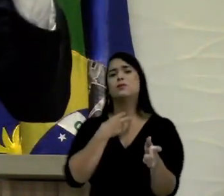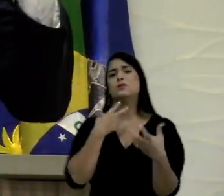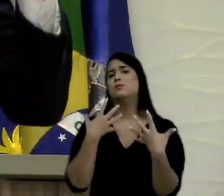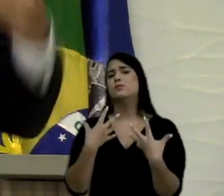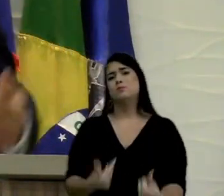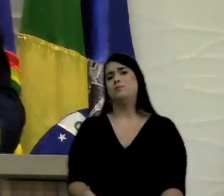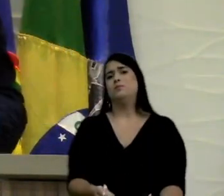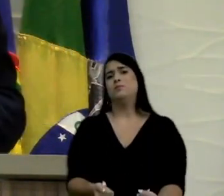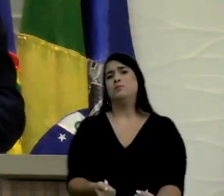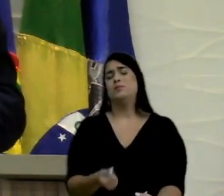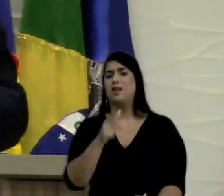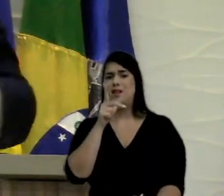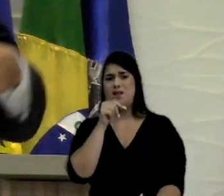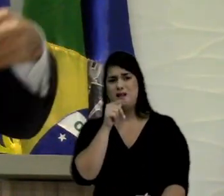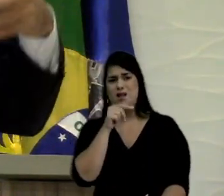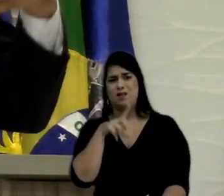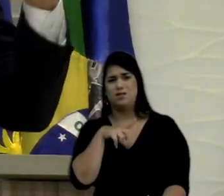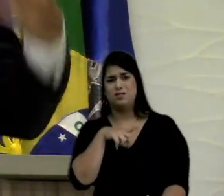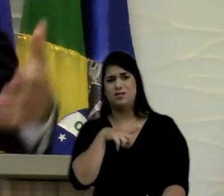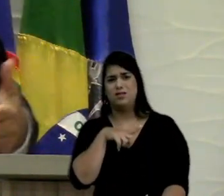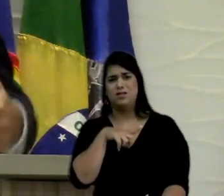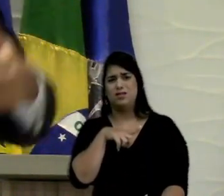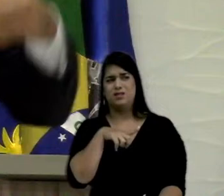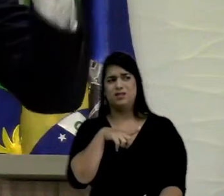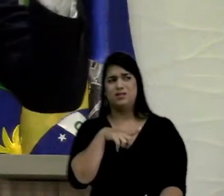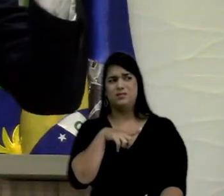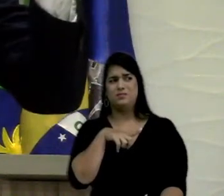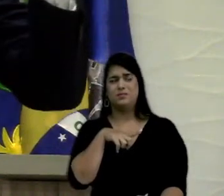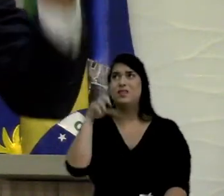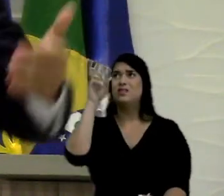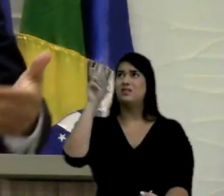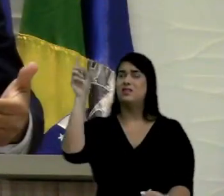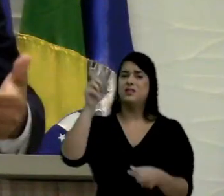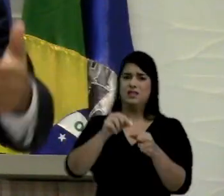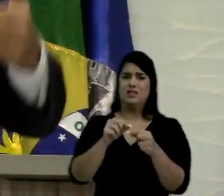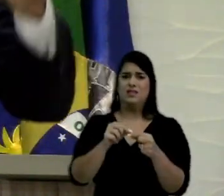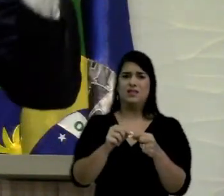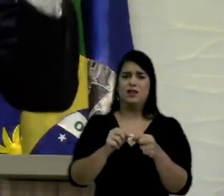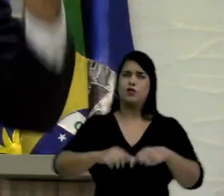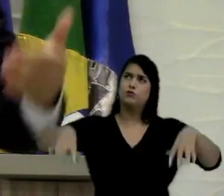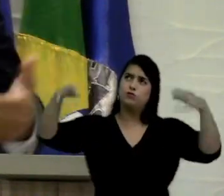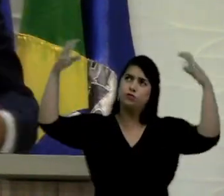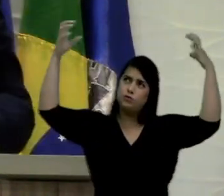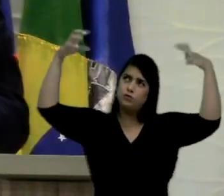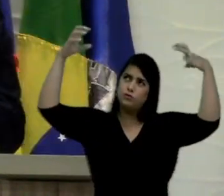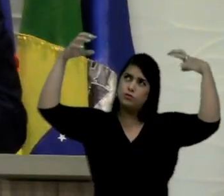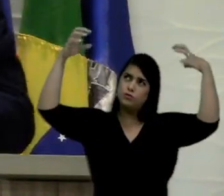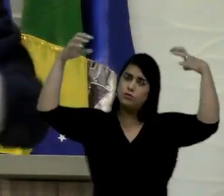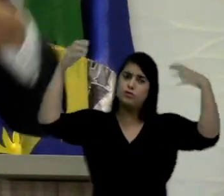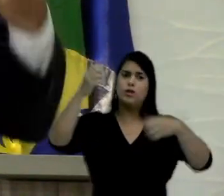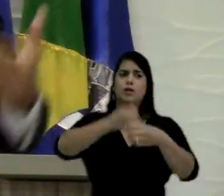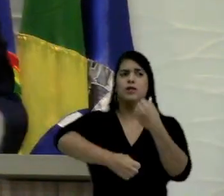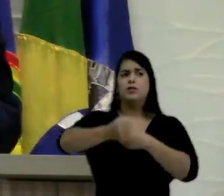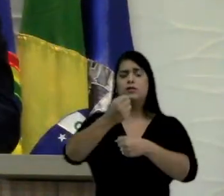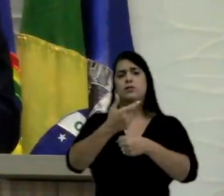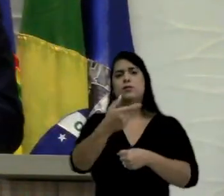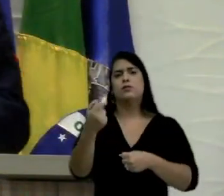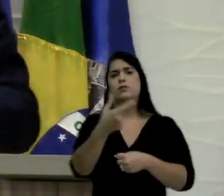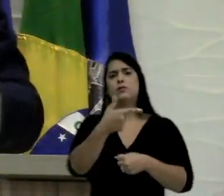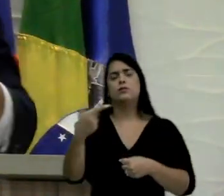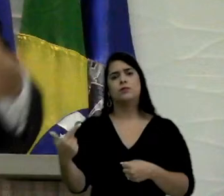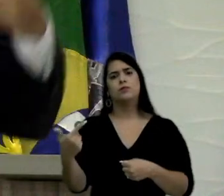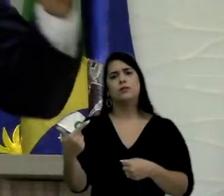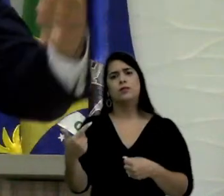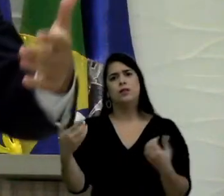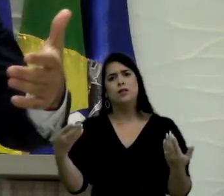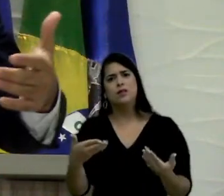temha água sobrando que a gente tenha água demais que Deus fez a sua parte mandou as chuvas em 2022 e muita chuva e a